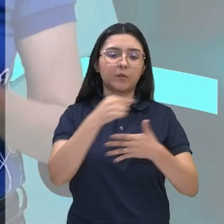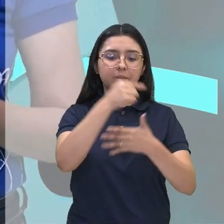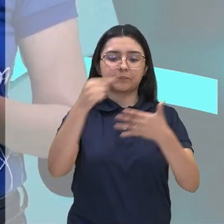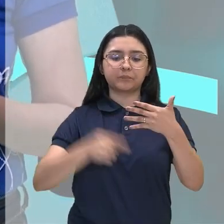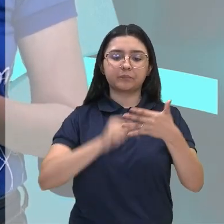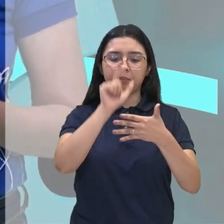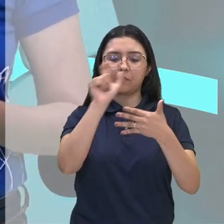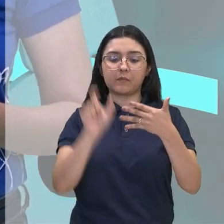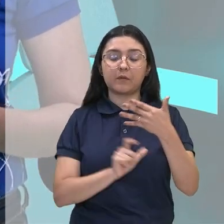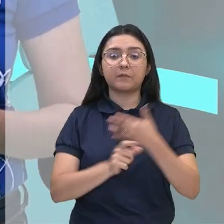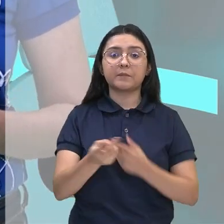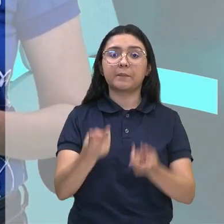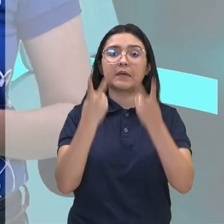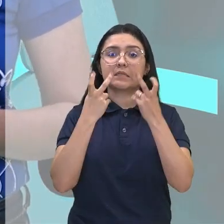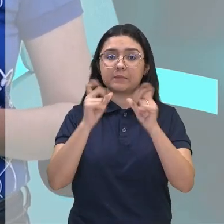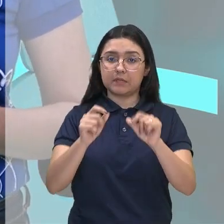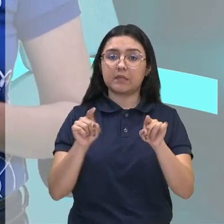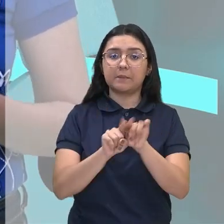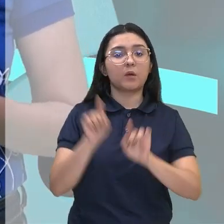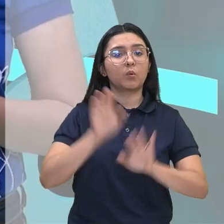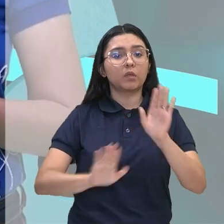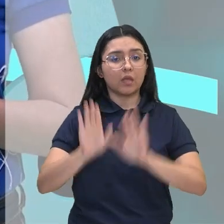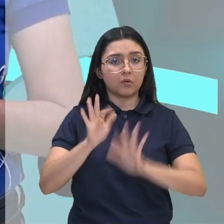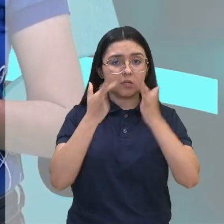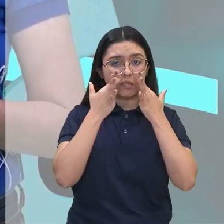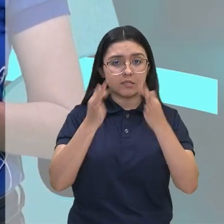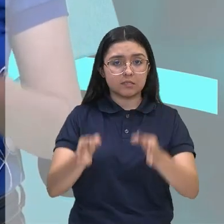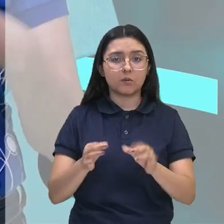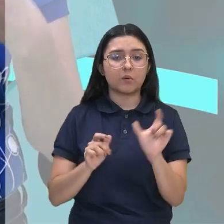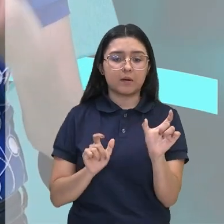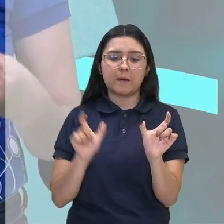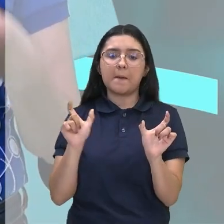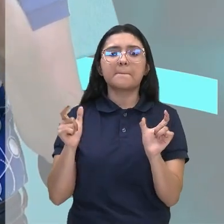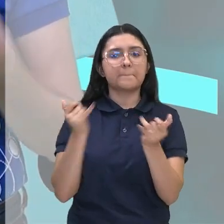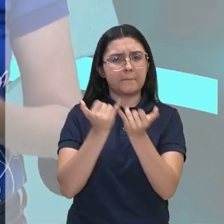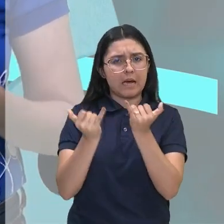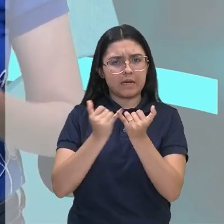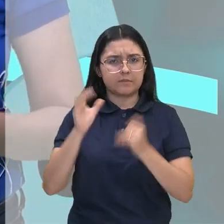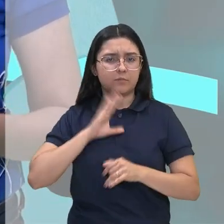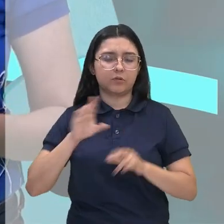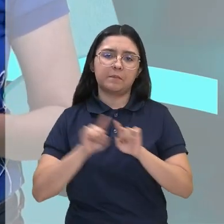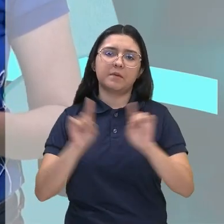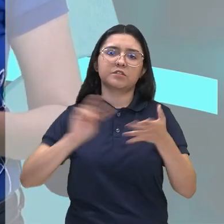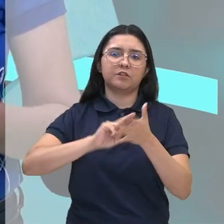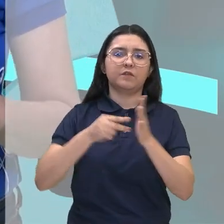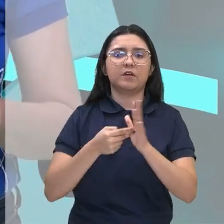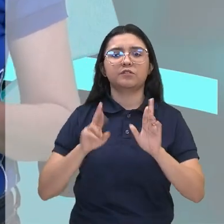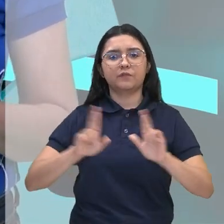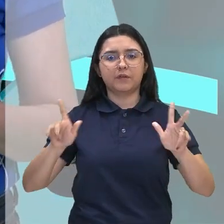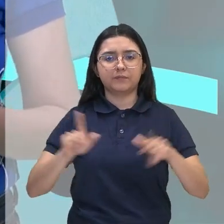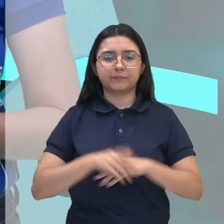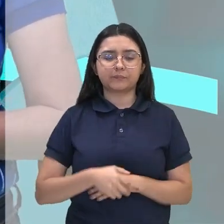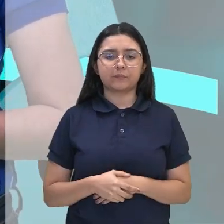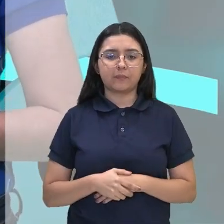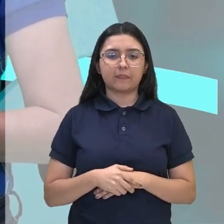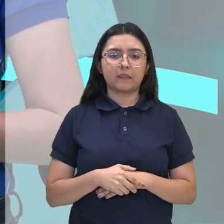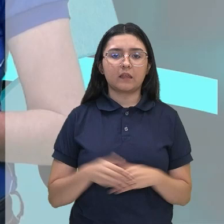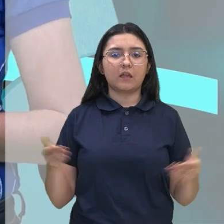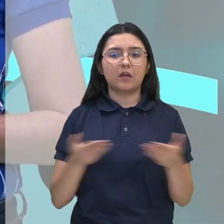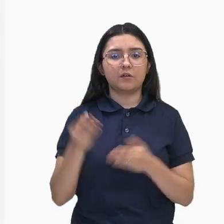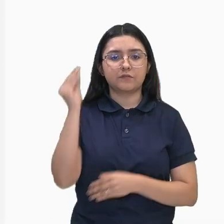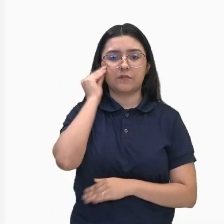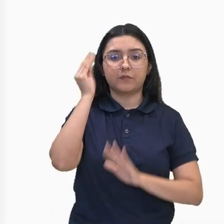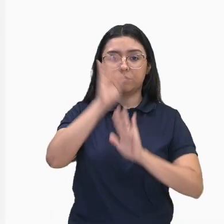vocês observarem e terem cuidado com esses falsos amigos, né? Que são os falsos cognatos. E agora a gente vai acompanhar